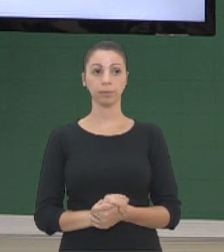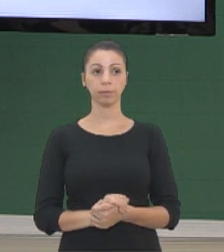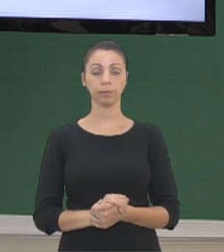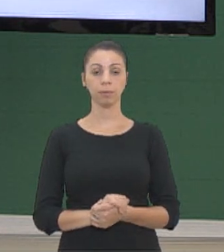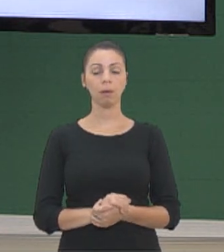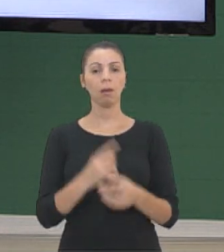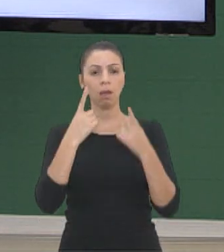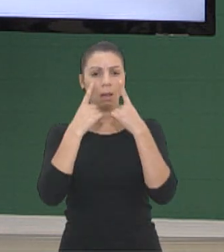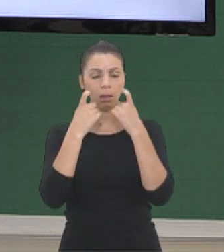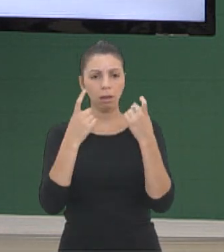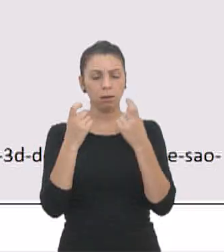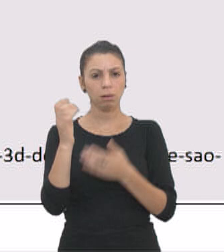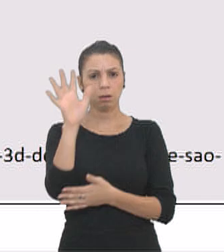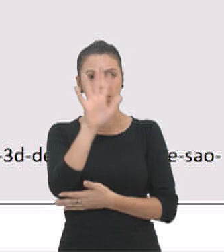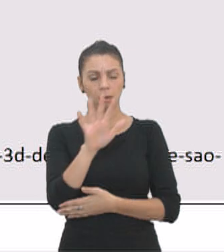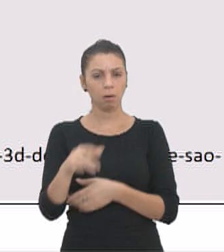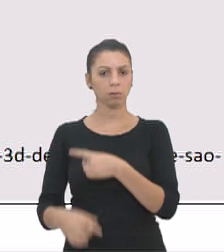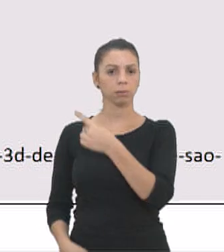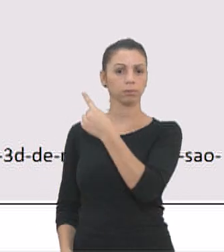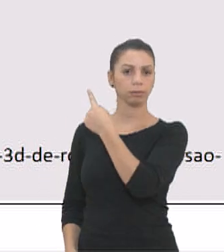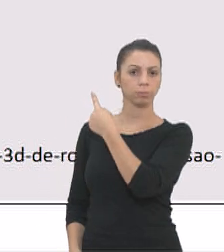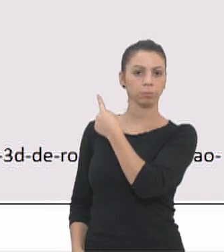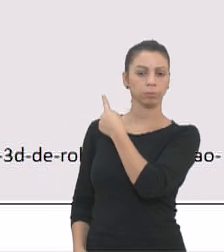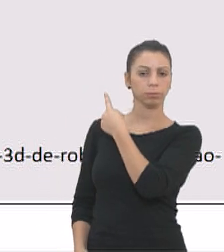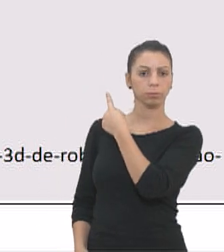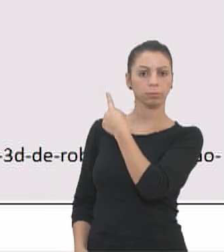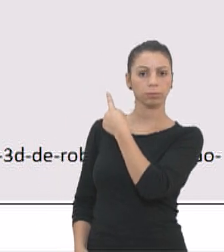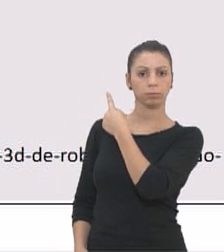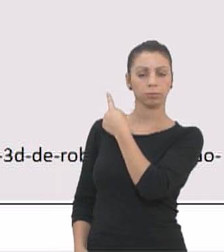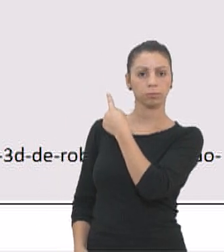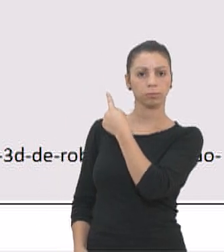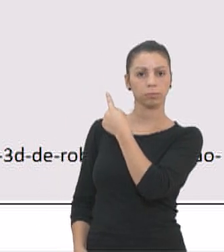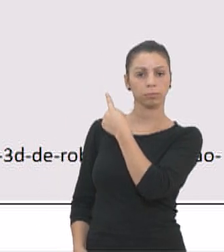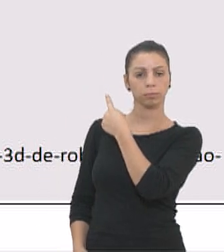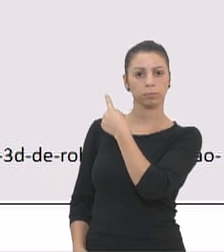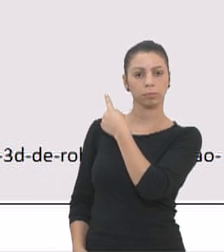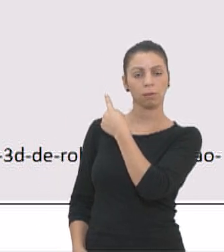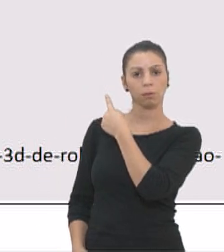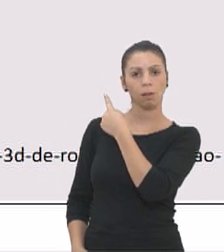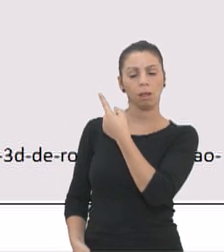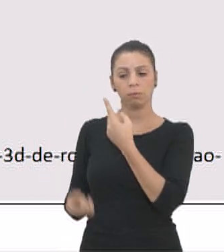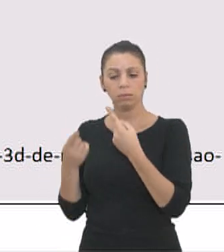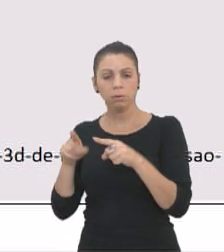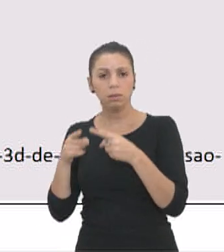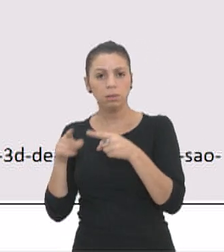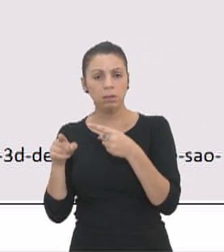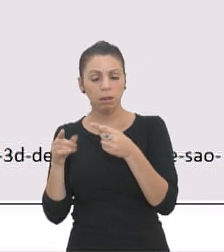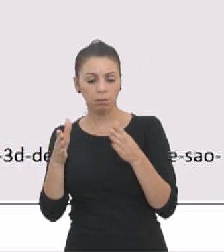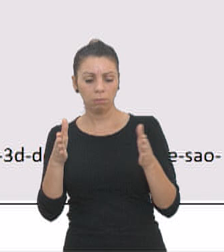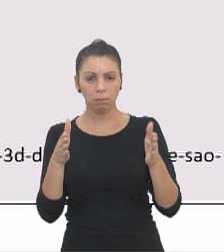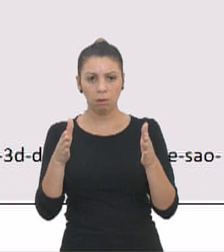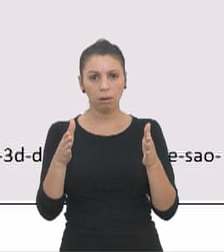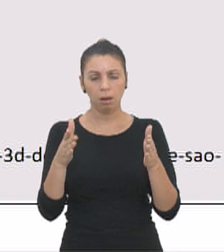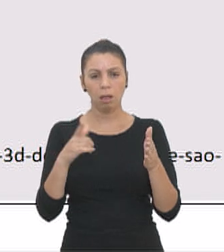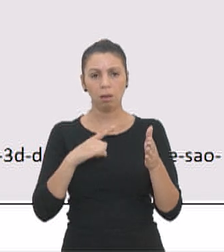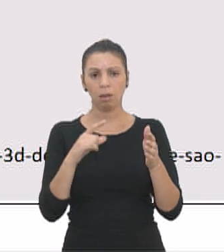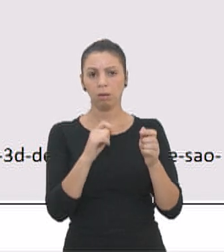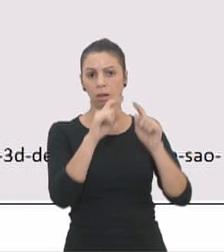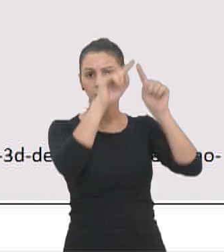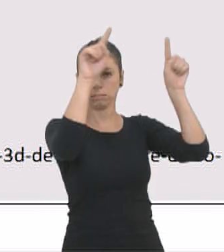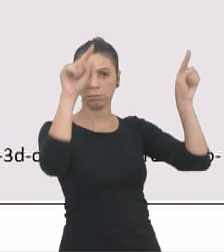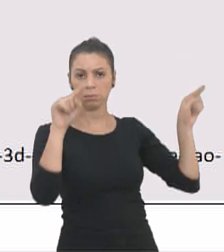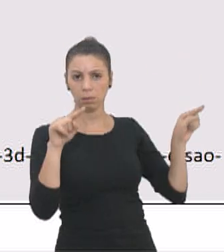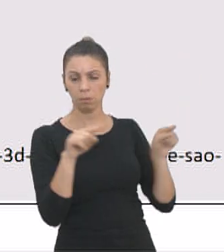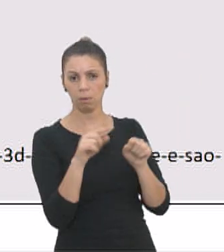É interessante essa imagem aqui porque ela foi muito criticada na época que ela foi feita. Isso aqui eu tenho um quadro, provavelmente da